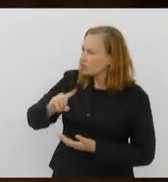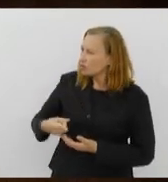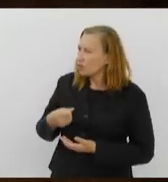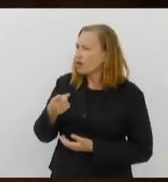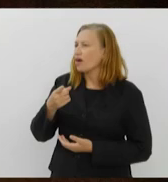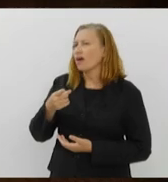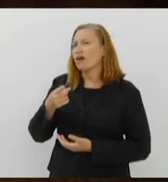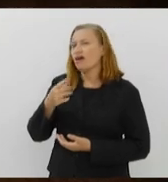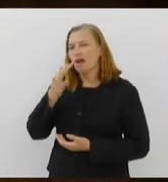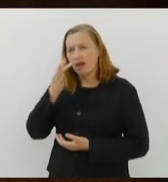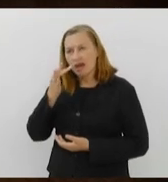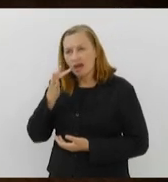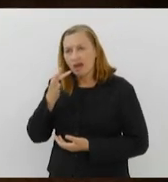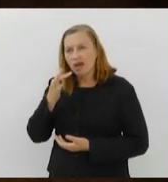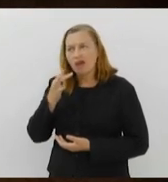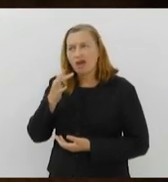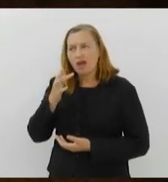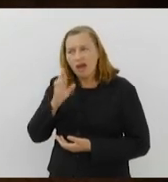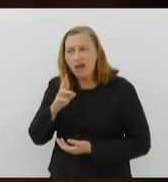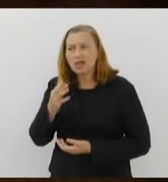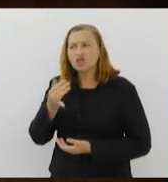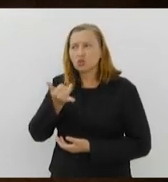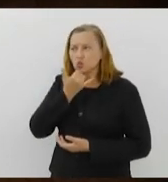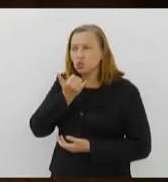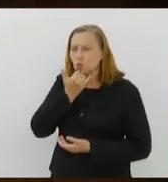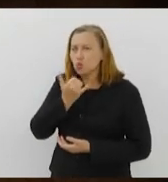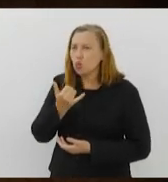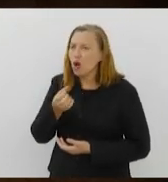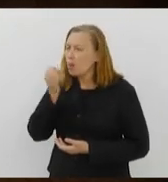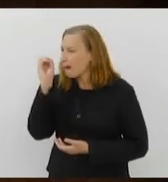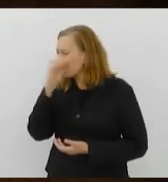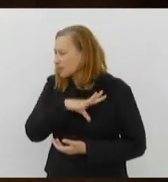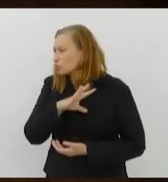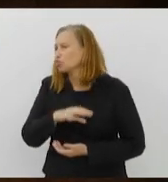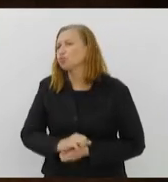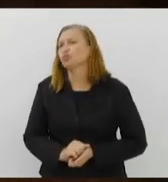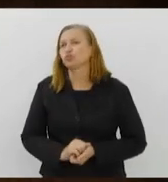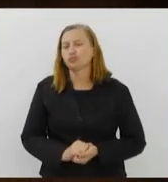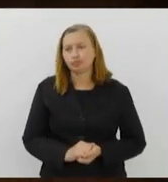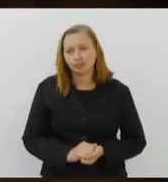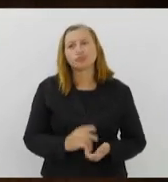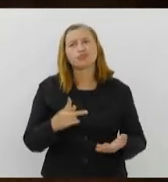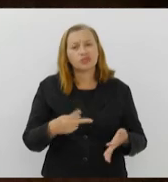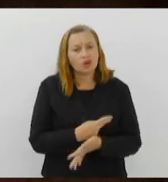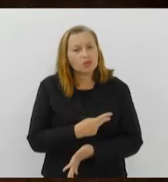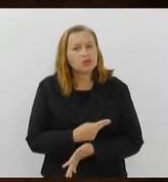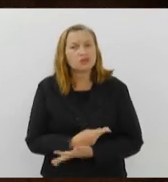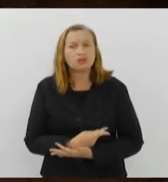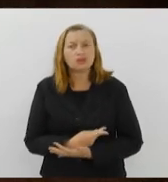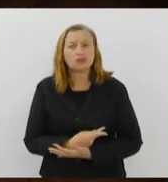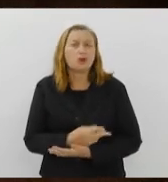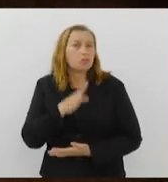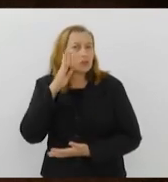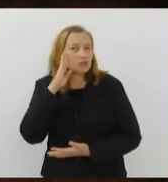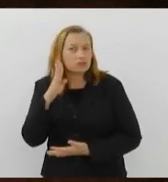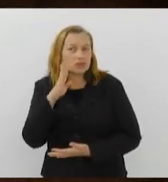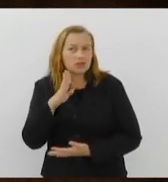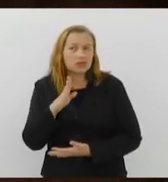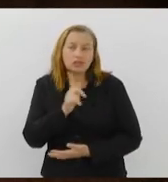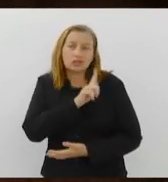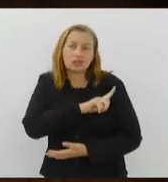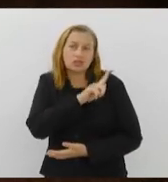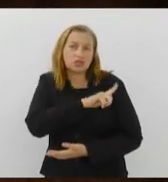desculpa. Isso é um absurdo. Isso é um absurdo que está acontecendo, principalmente na